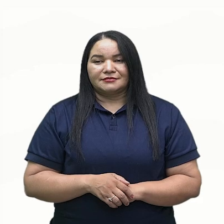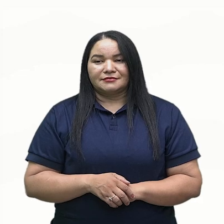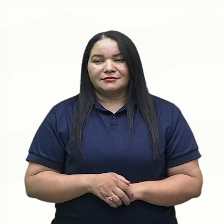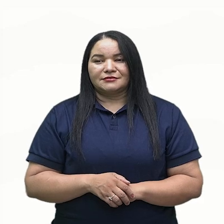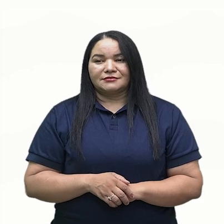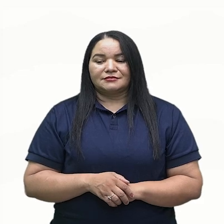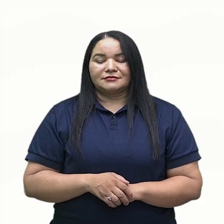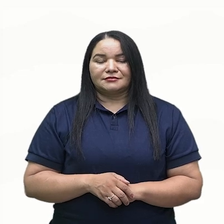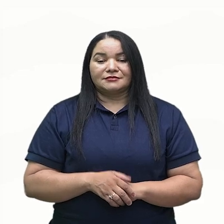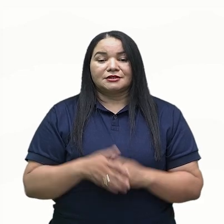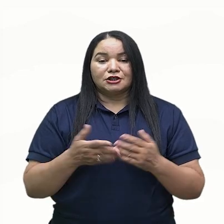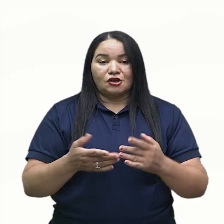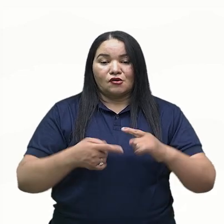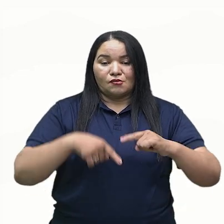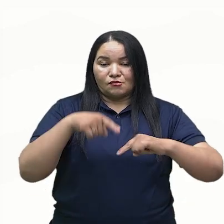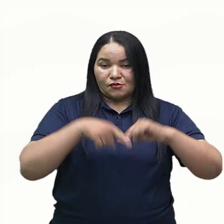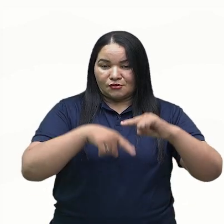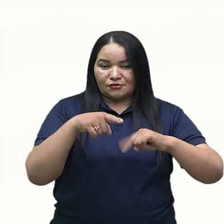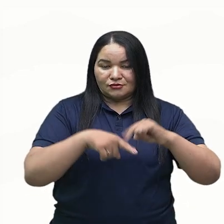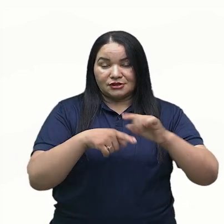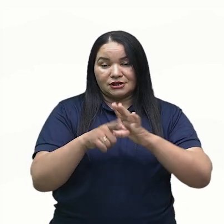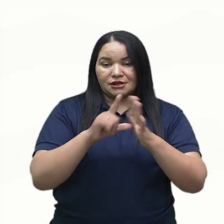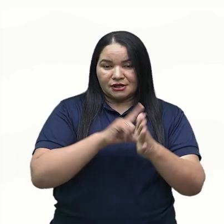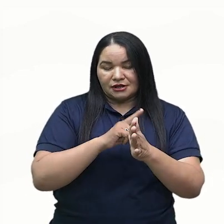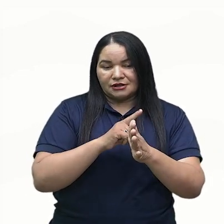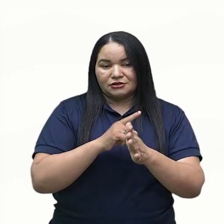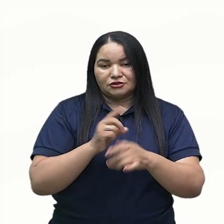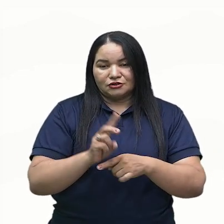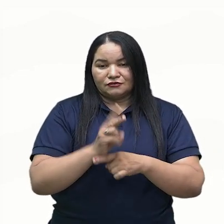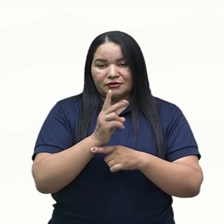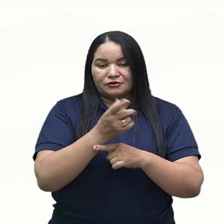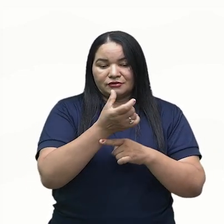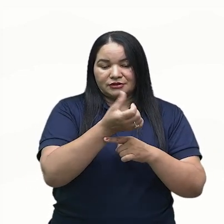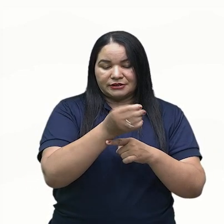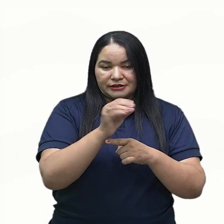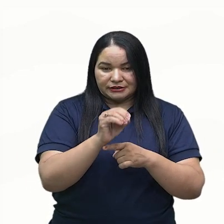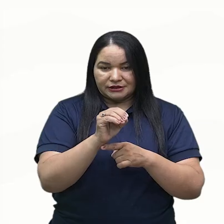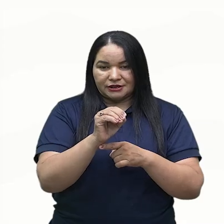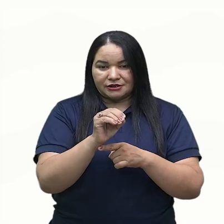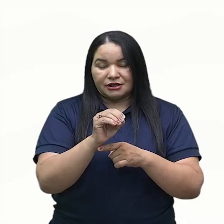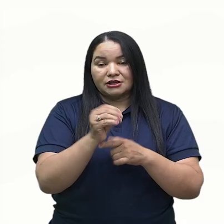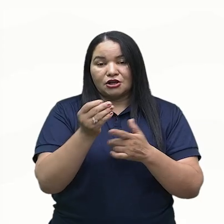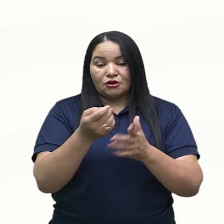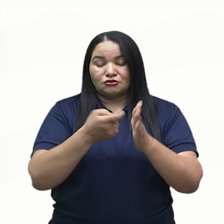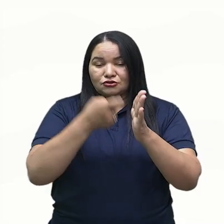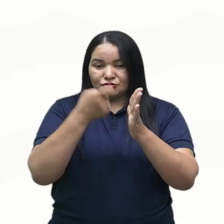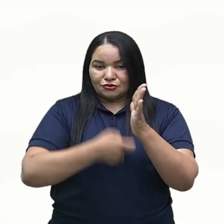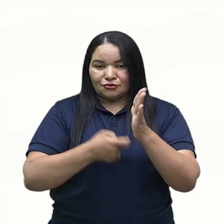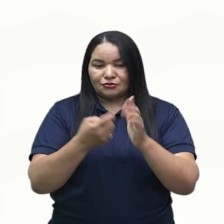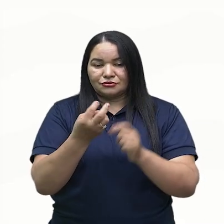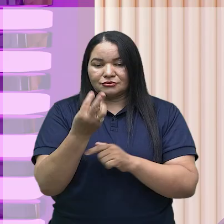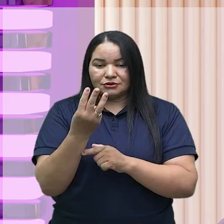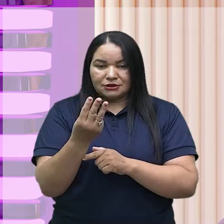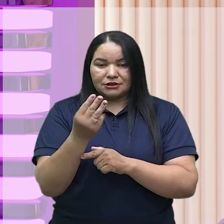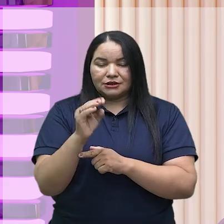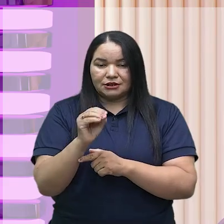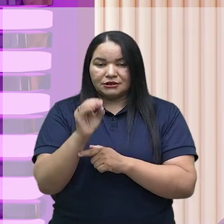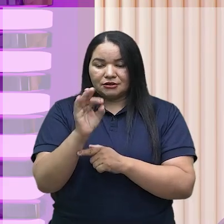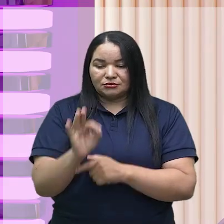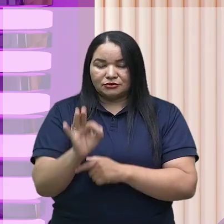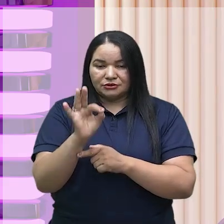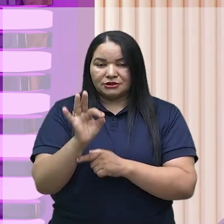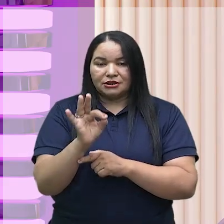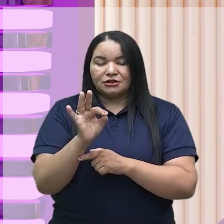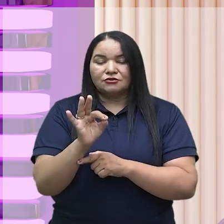tá? Que um produto que custava R$ 60,00, quando ele sofre um desconto